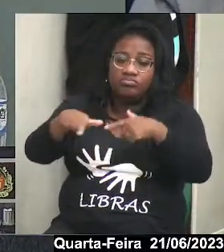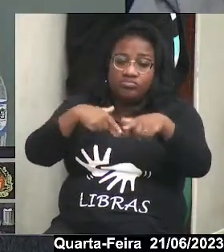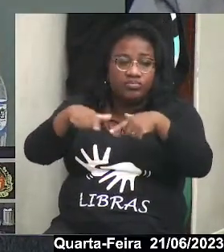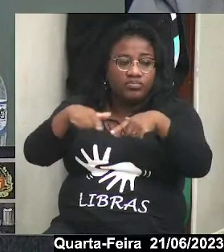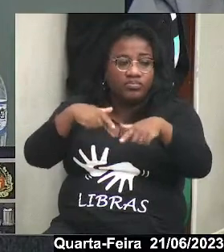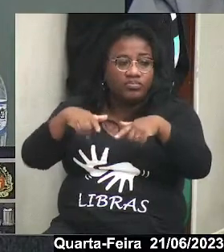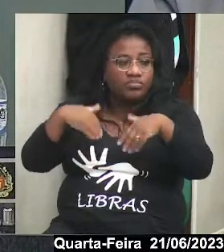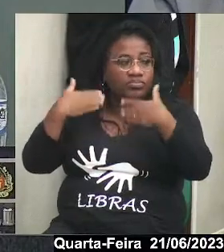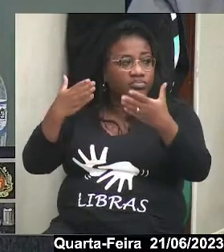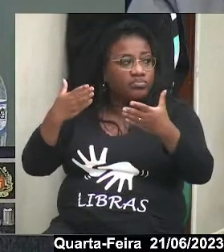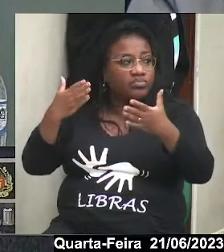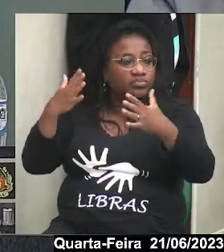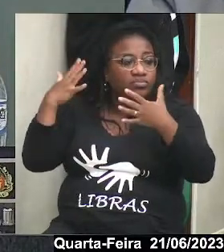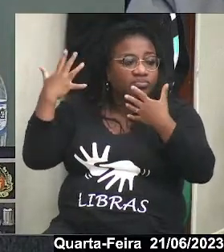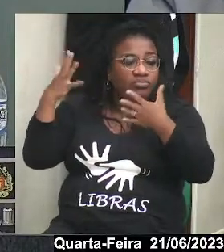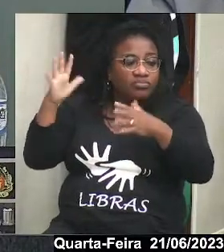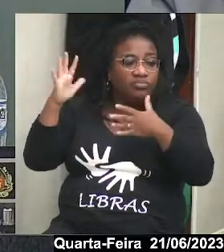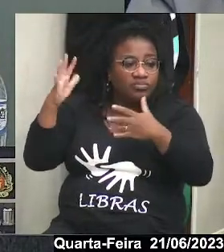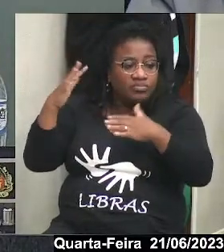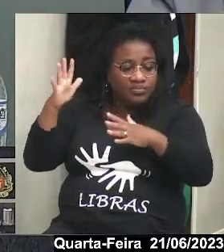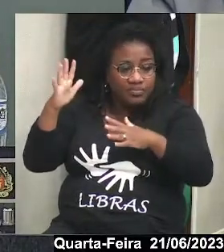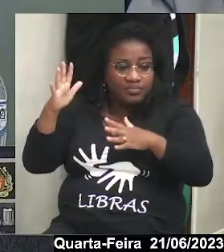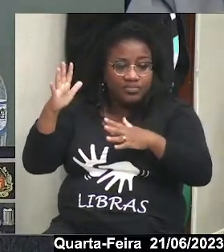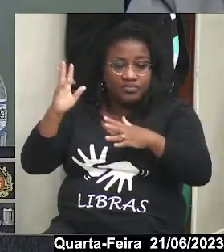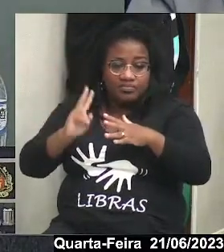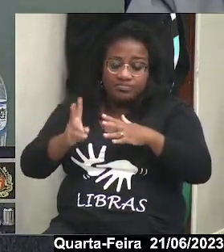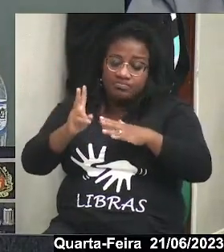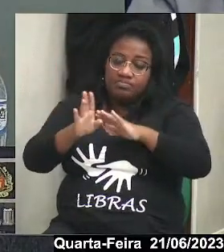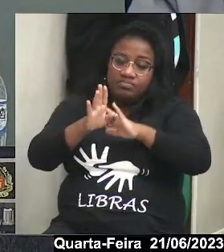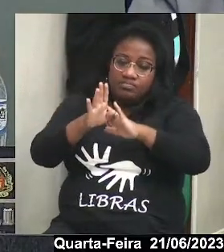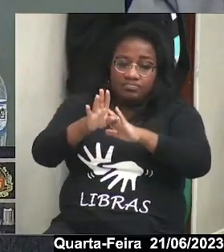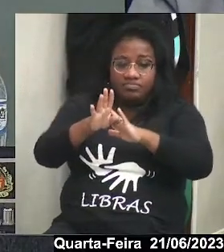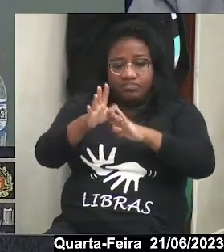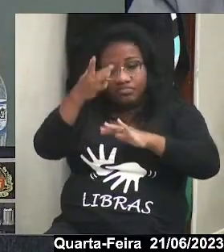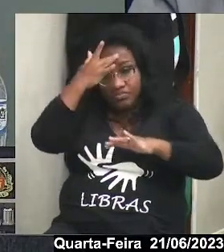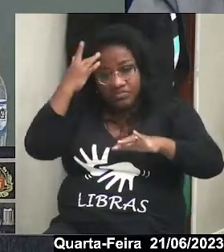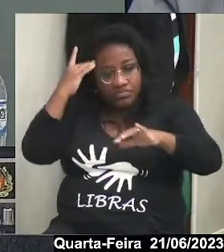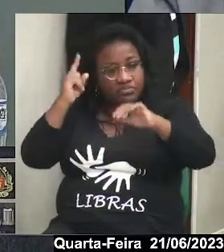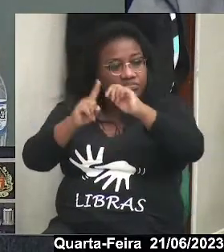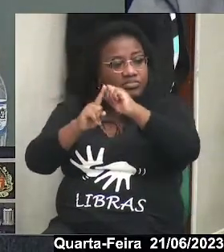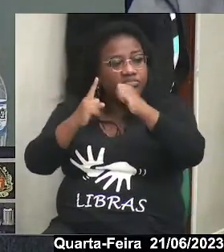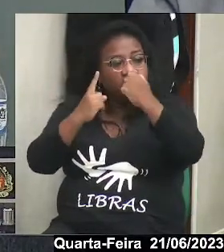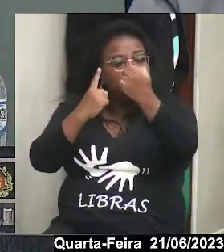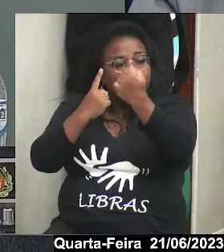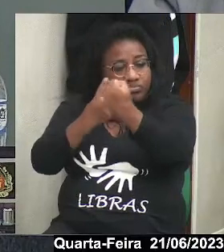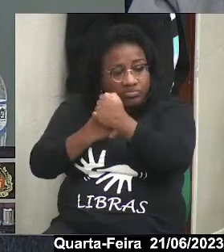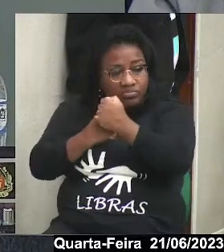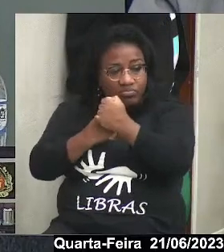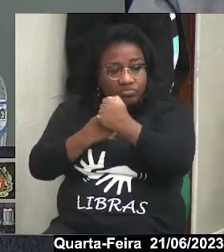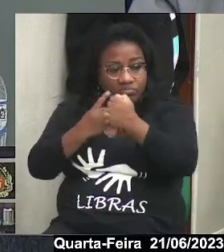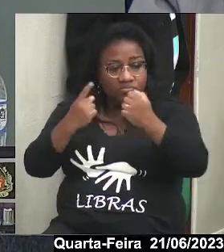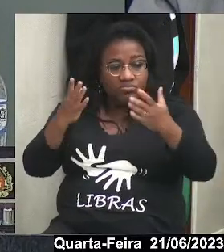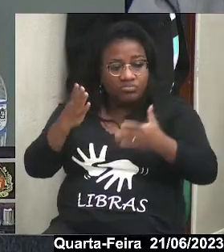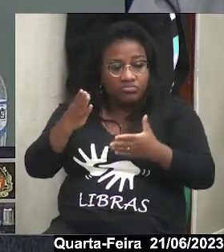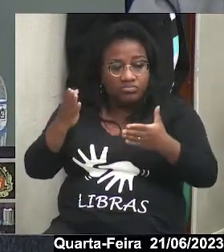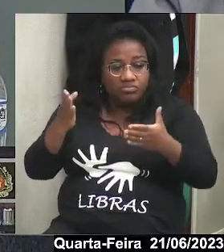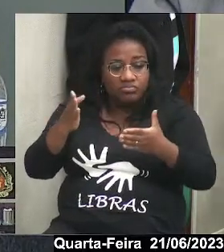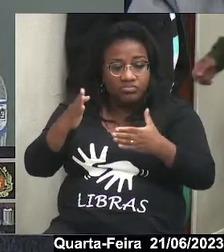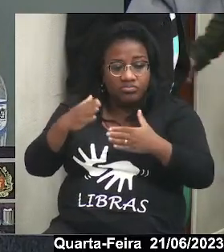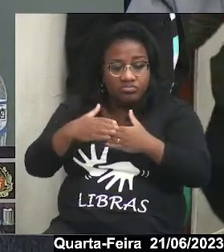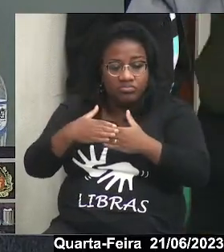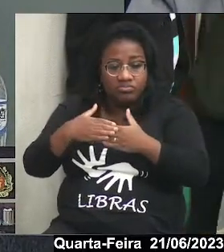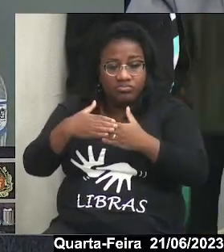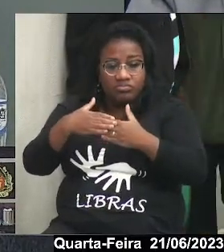fomentação política e doença, considero que a homenagem sempre dedicou às suas causas sociais e buscou melhoria para a nossa cidade por meio dessas